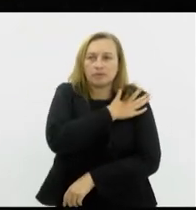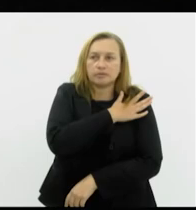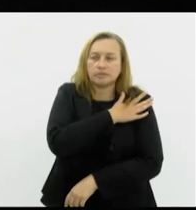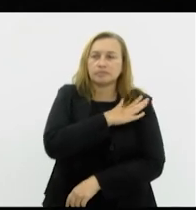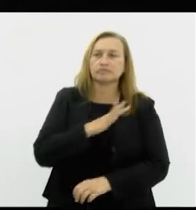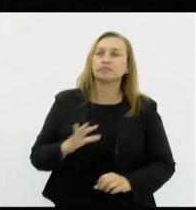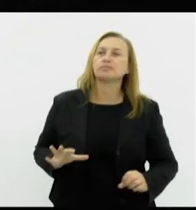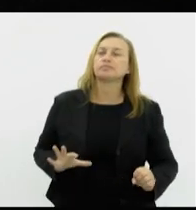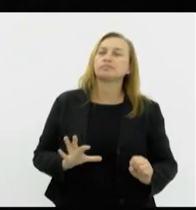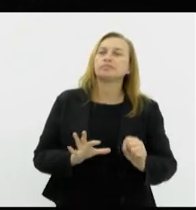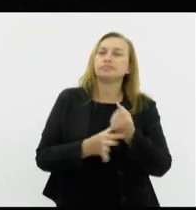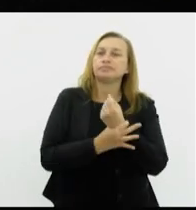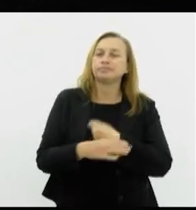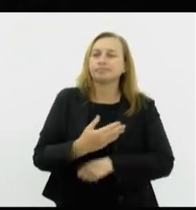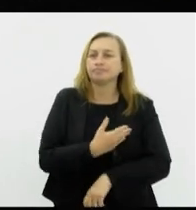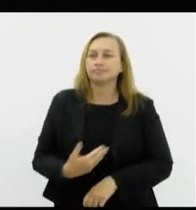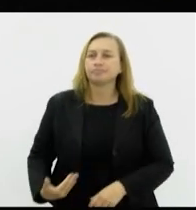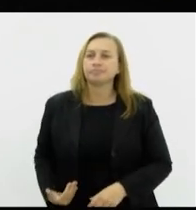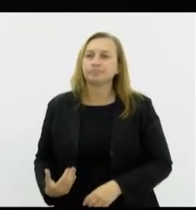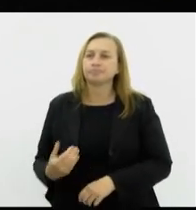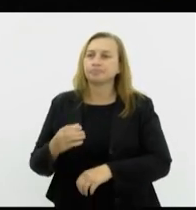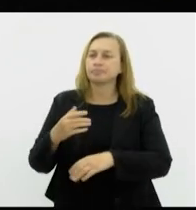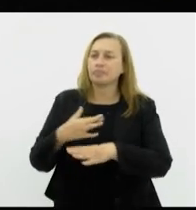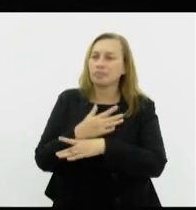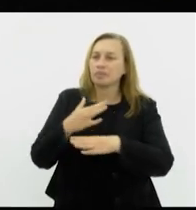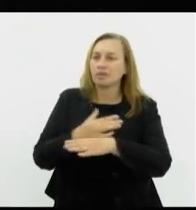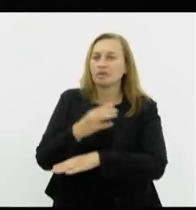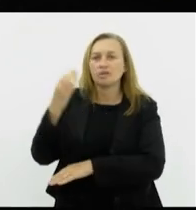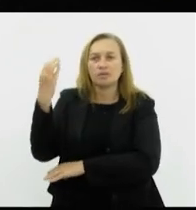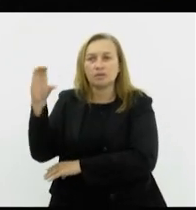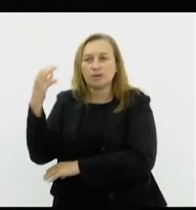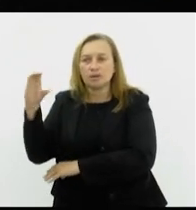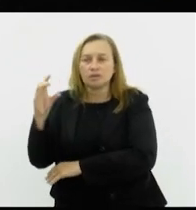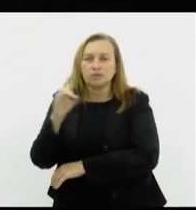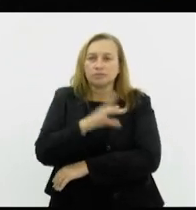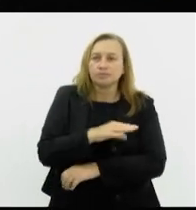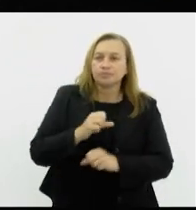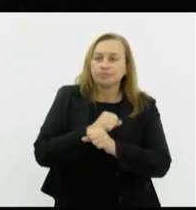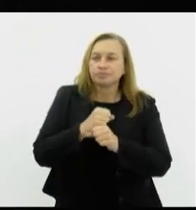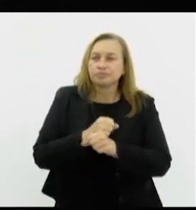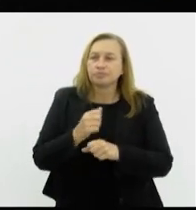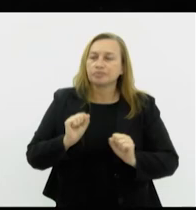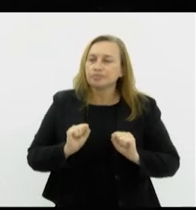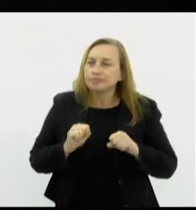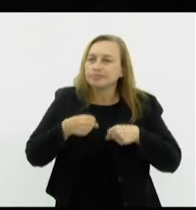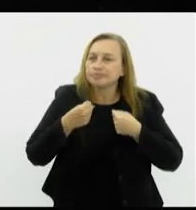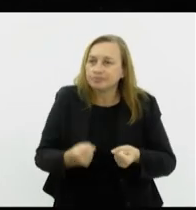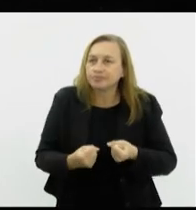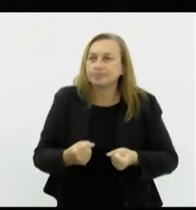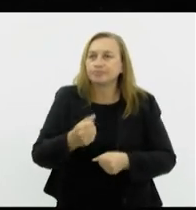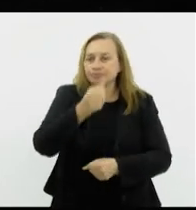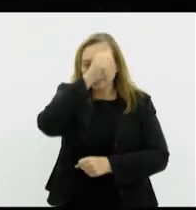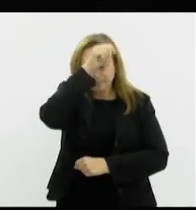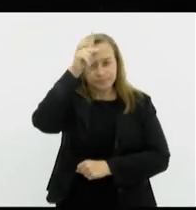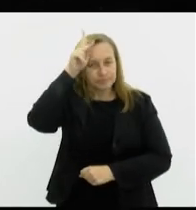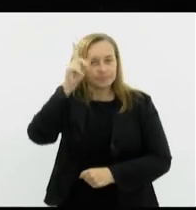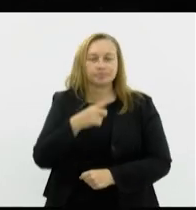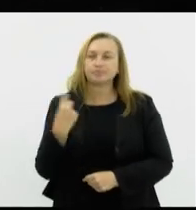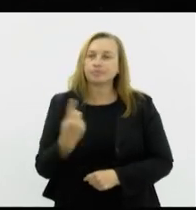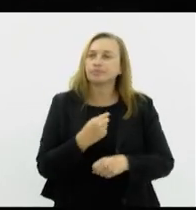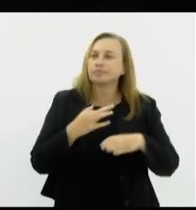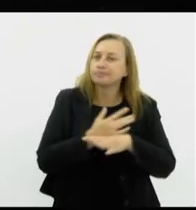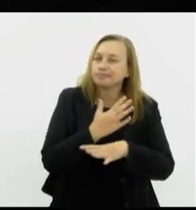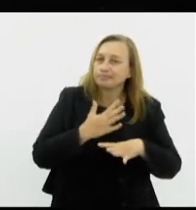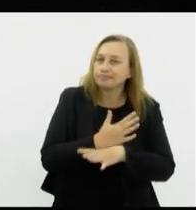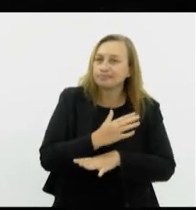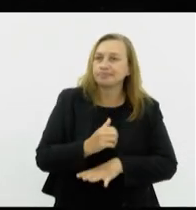segurança pública para a cidade de Niterói nos últimos anos. Mesmo com o esforço da prefeitura da nossa cidade, mesmo